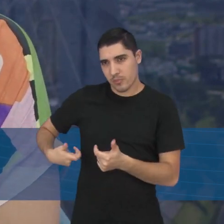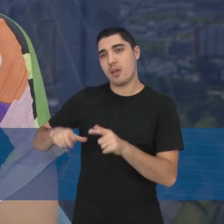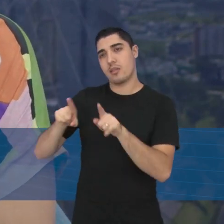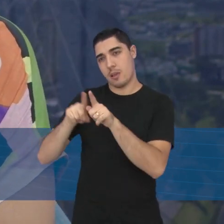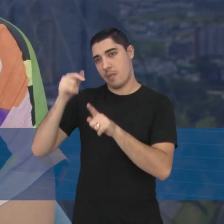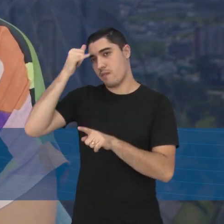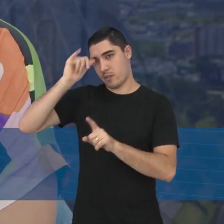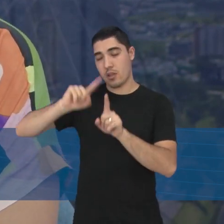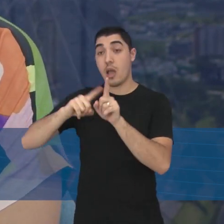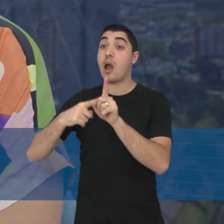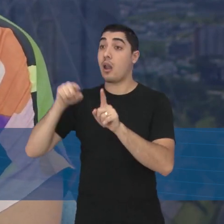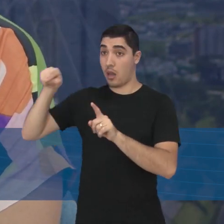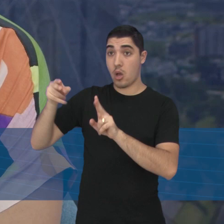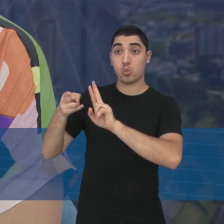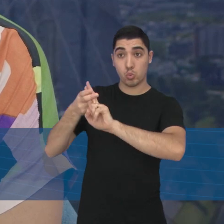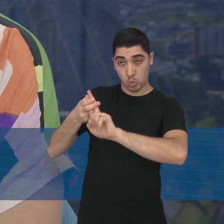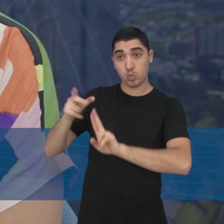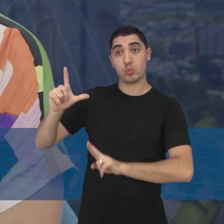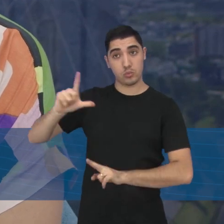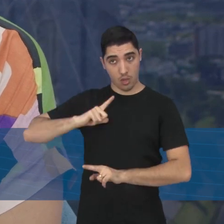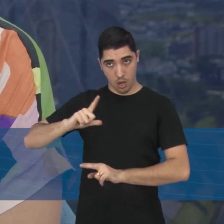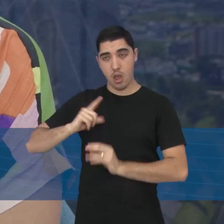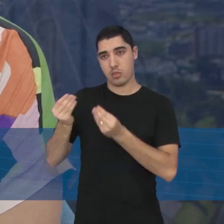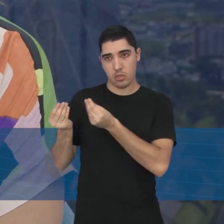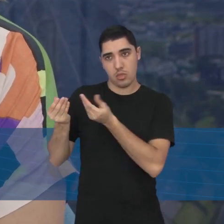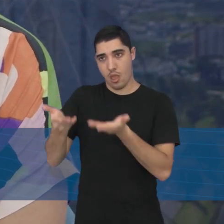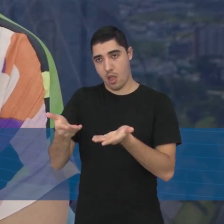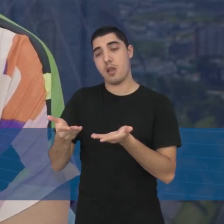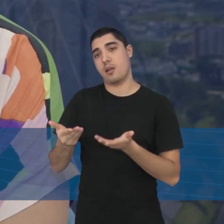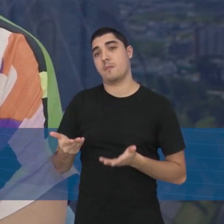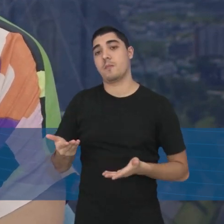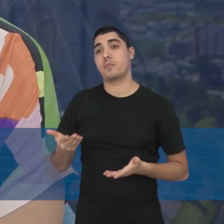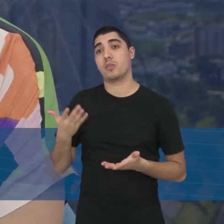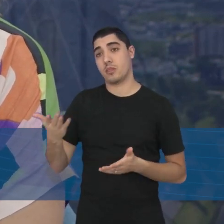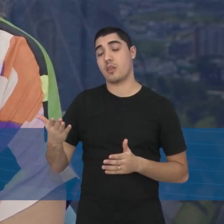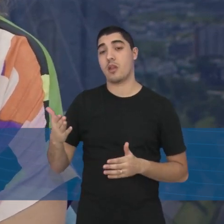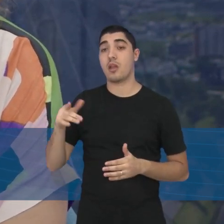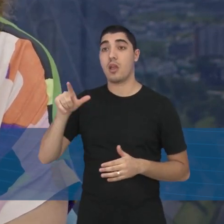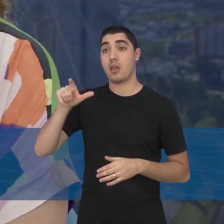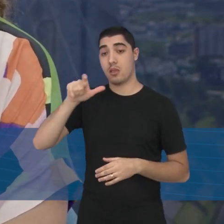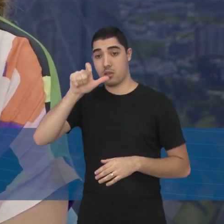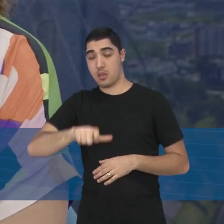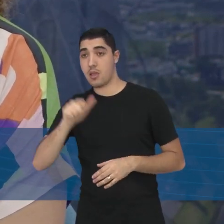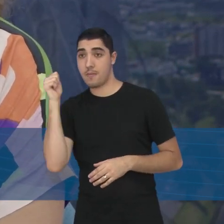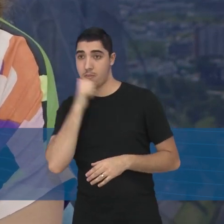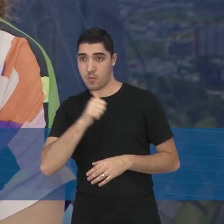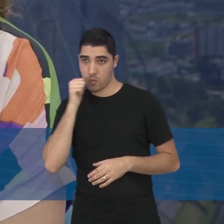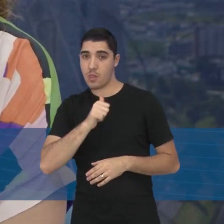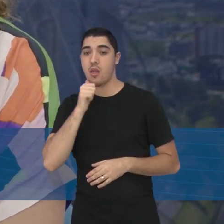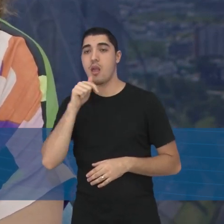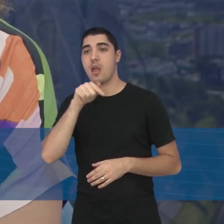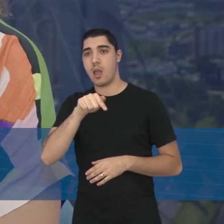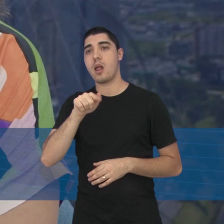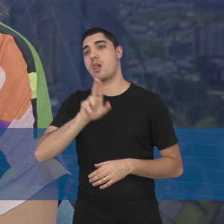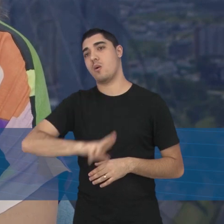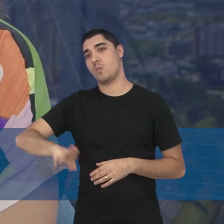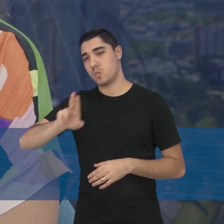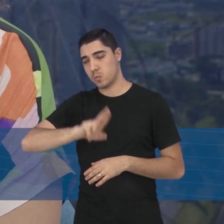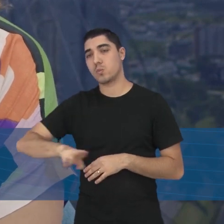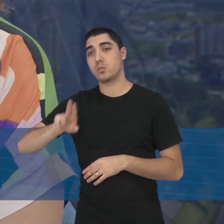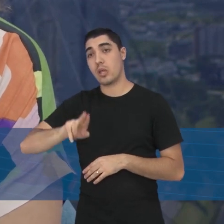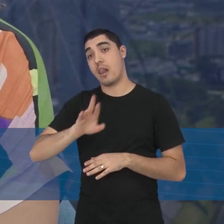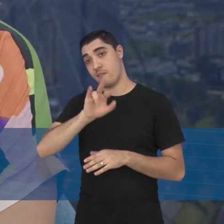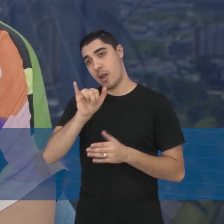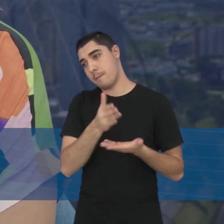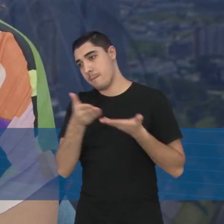oferecidos pelo SUS, e aí os que são usados pela mulher, ela vai passar em consulta médica